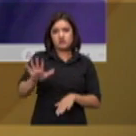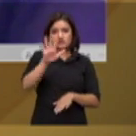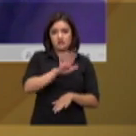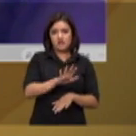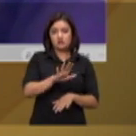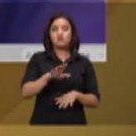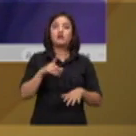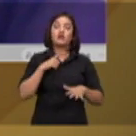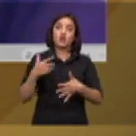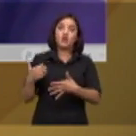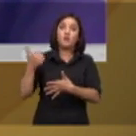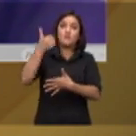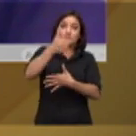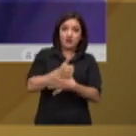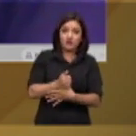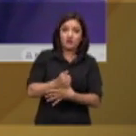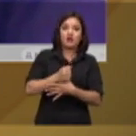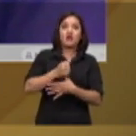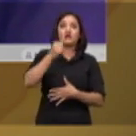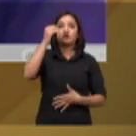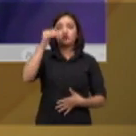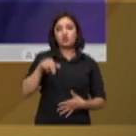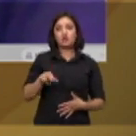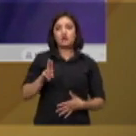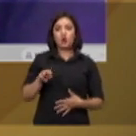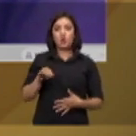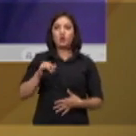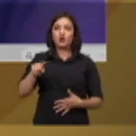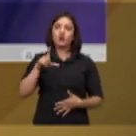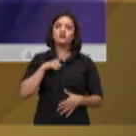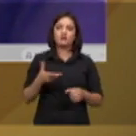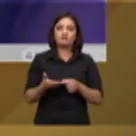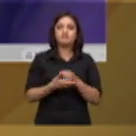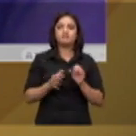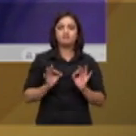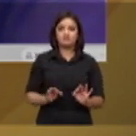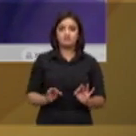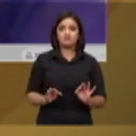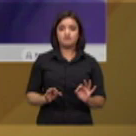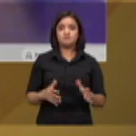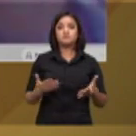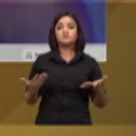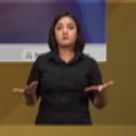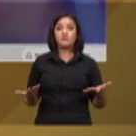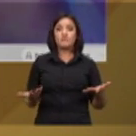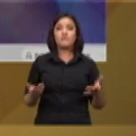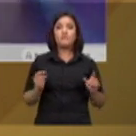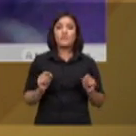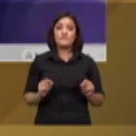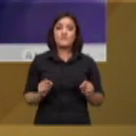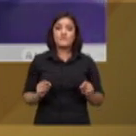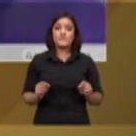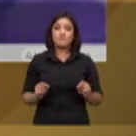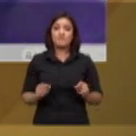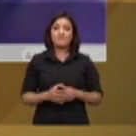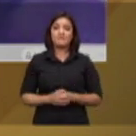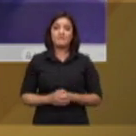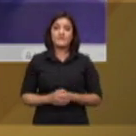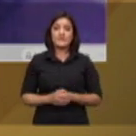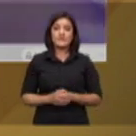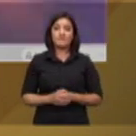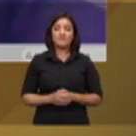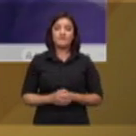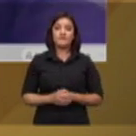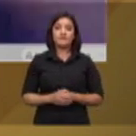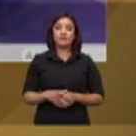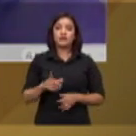do privilégio tem fundamento financeiro. Desconsiderando-se, abraçando-me ao princípio do